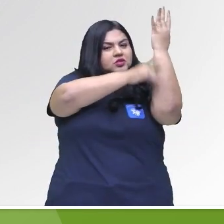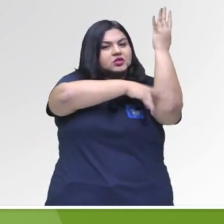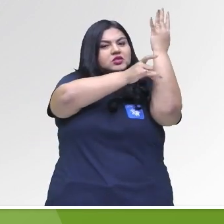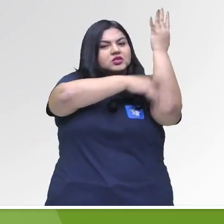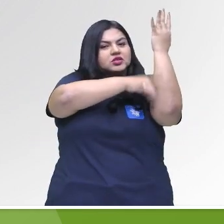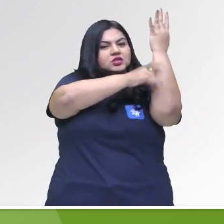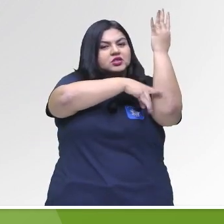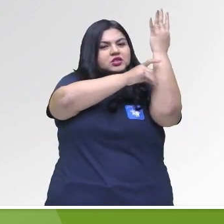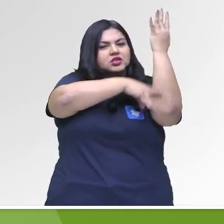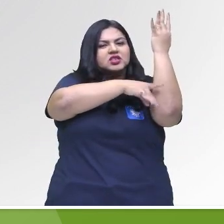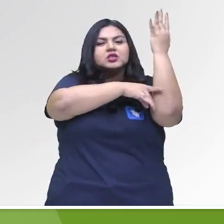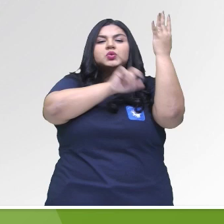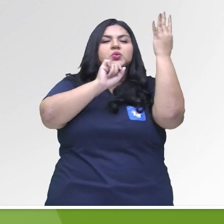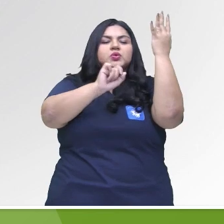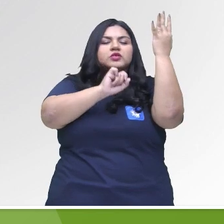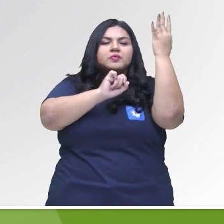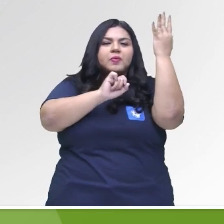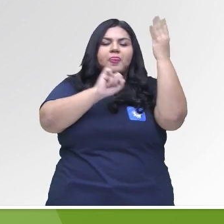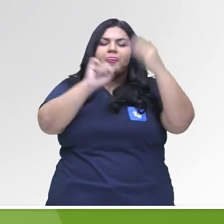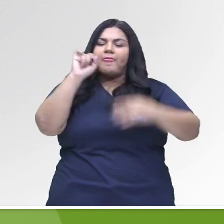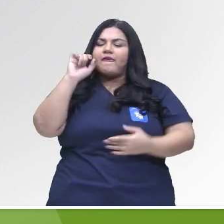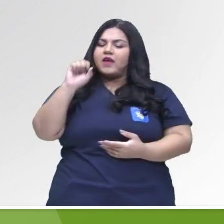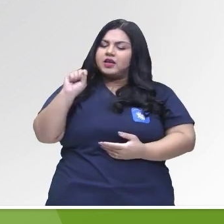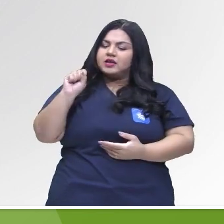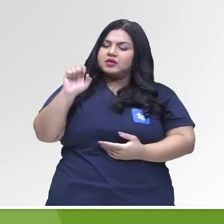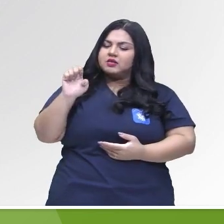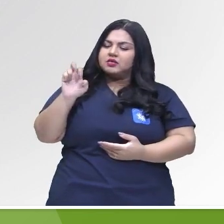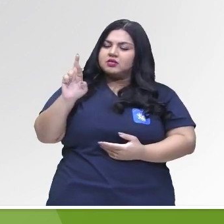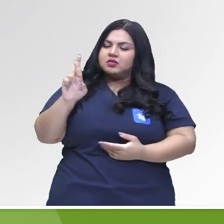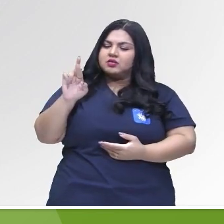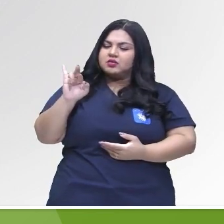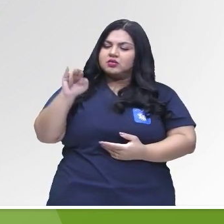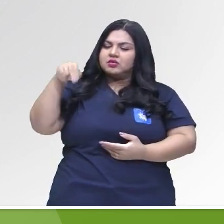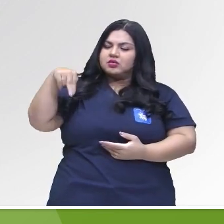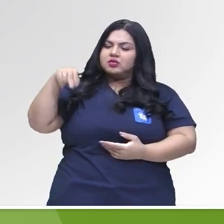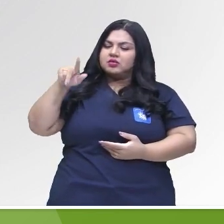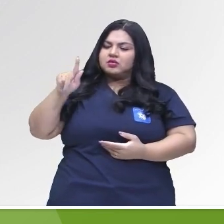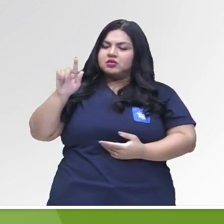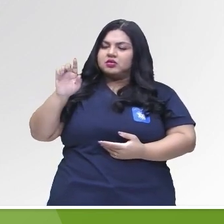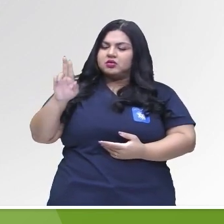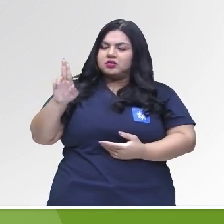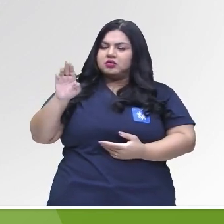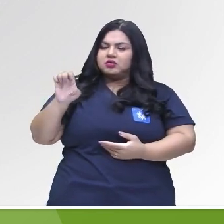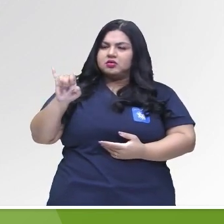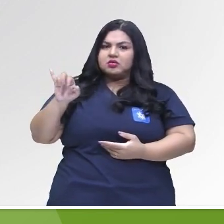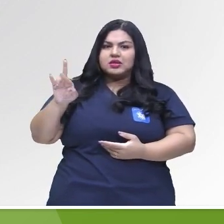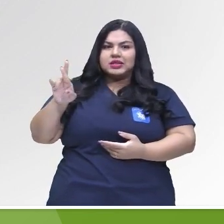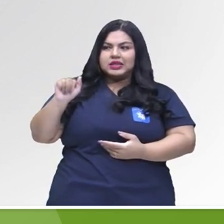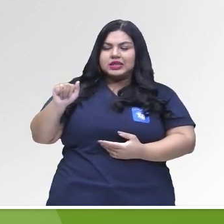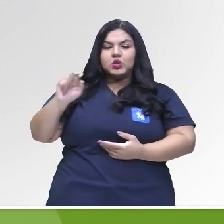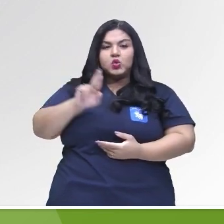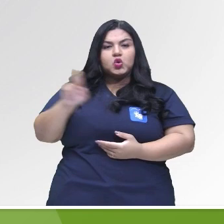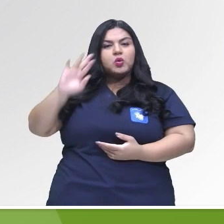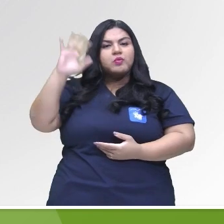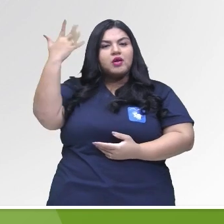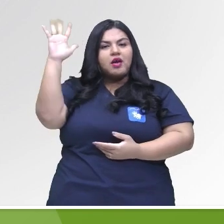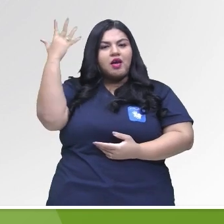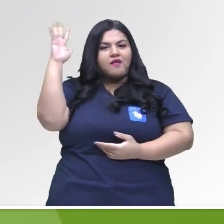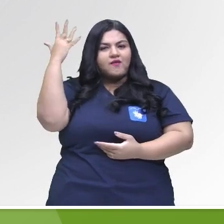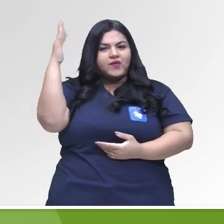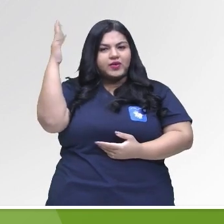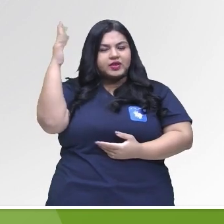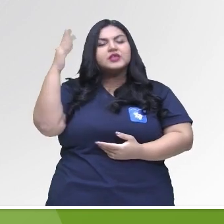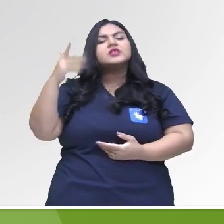da seiva da árvore da seringueira, né? Como eu já comentei, a nossa região, né, ela possui aí uma quantidade